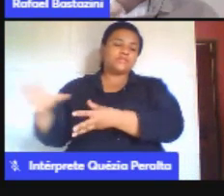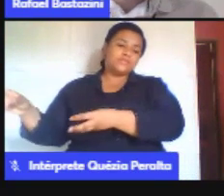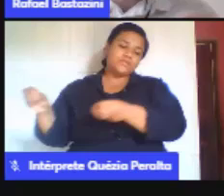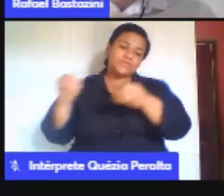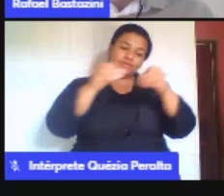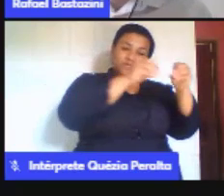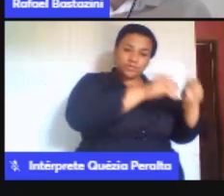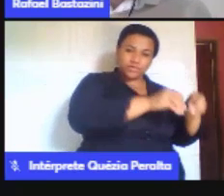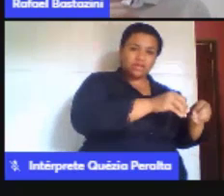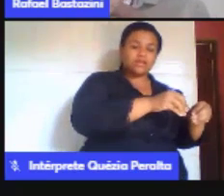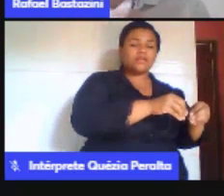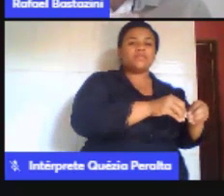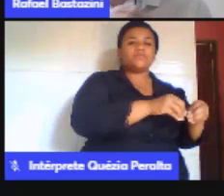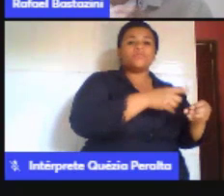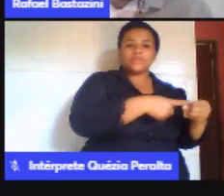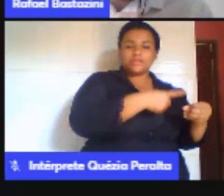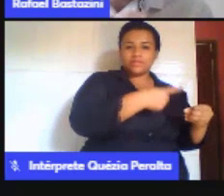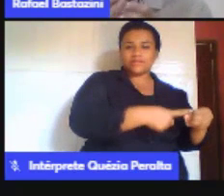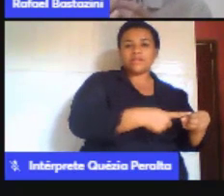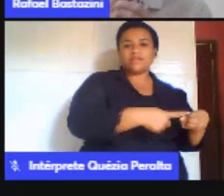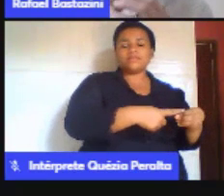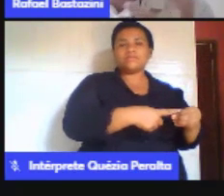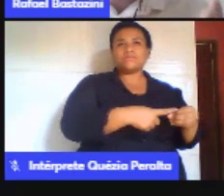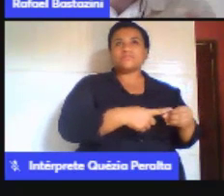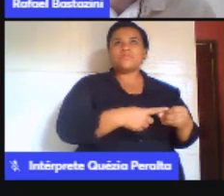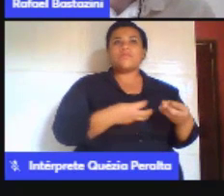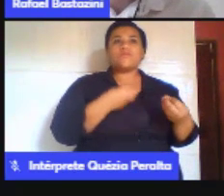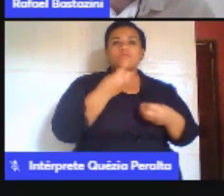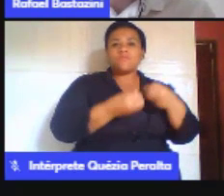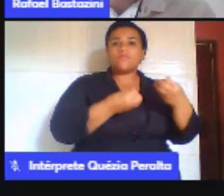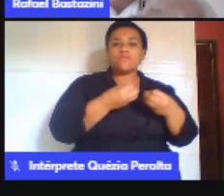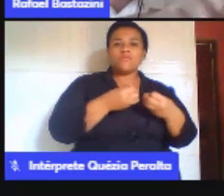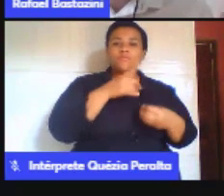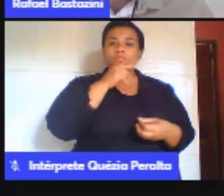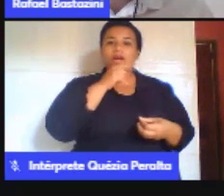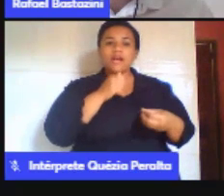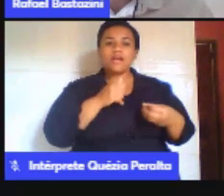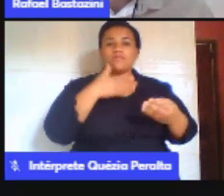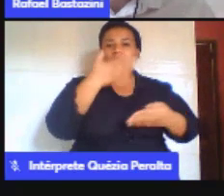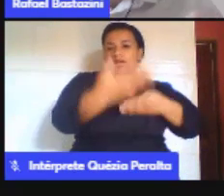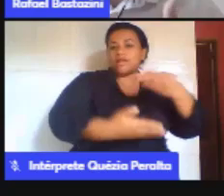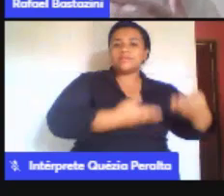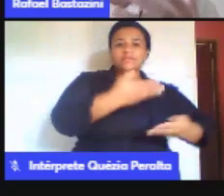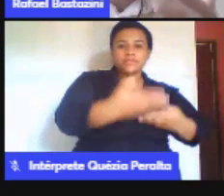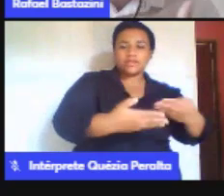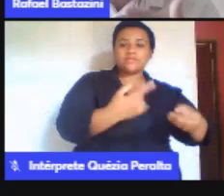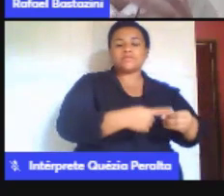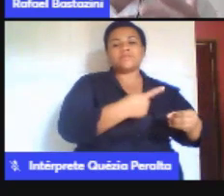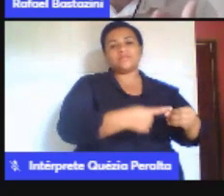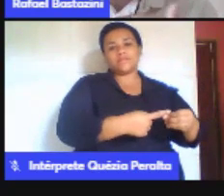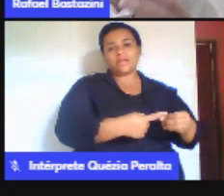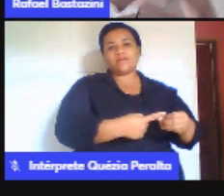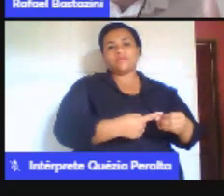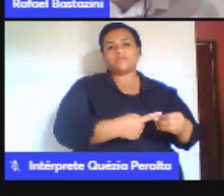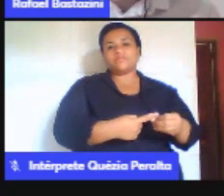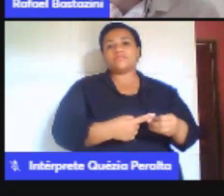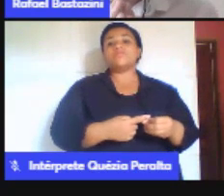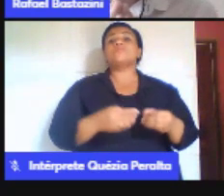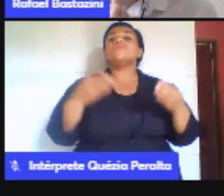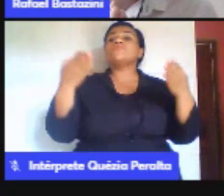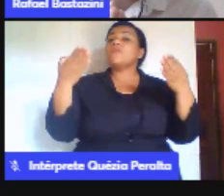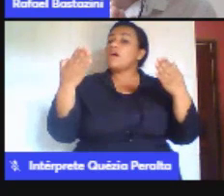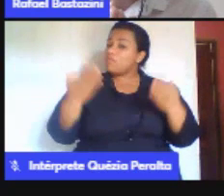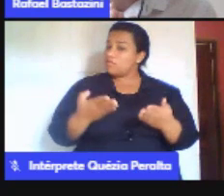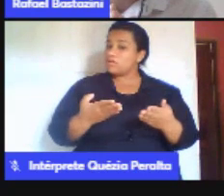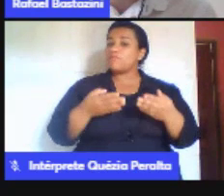a esgoto, a acesso à cidade, à mobilidade? É o que nós vamos interpretar e vamos